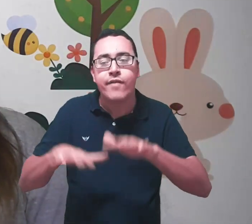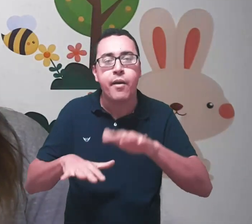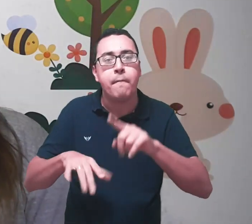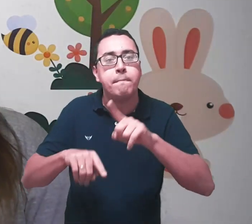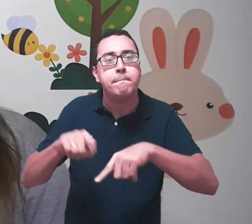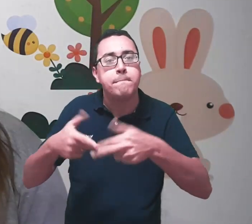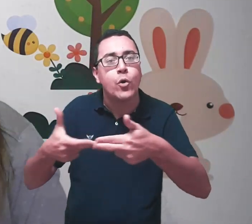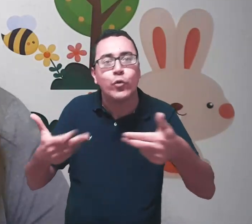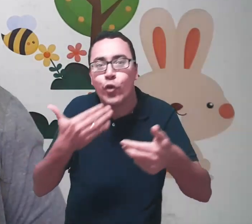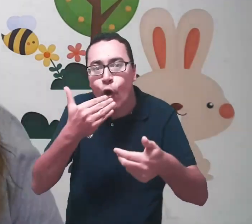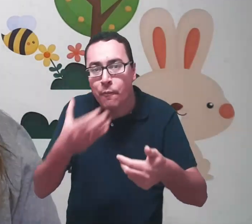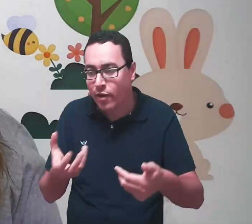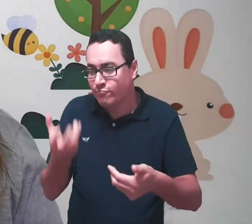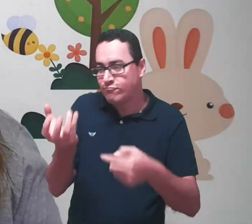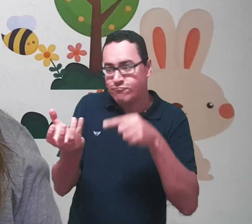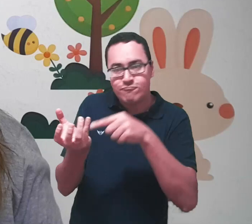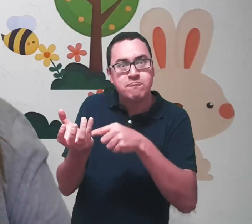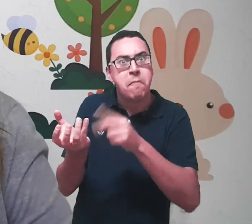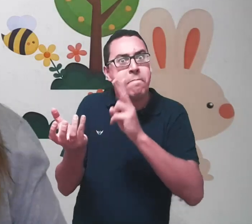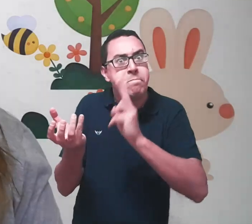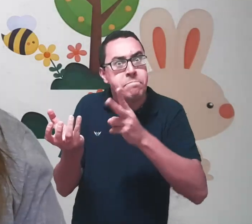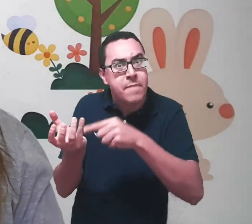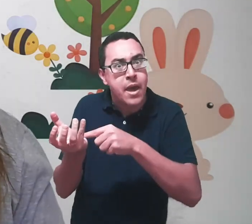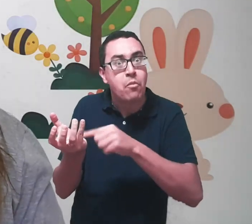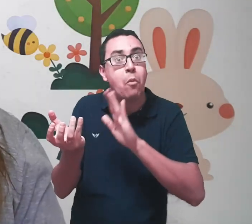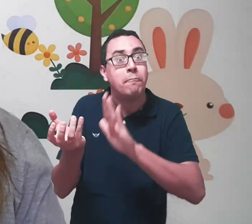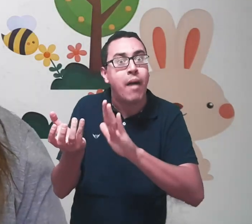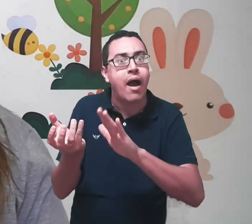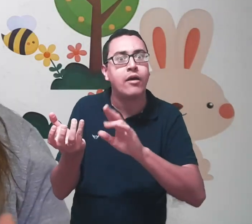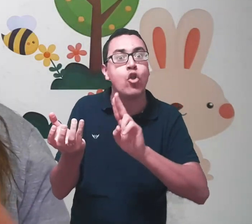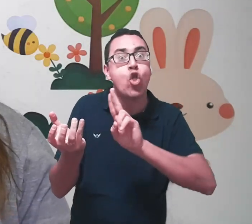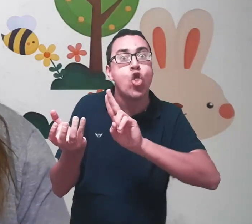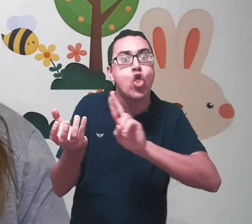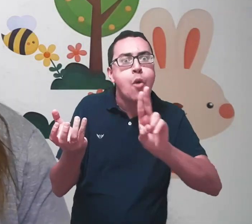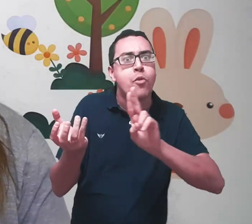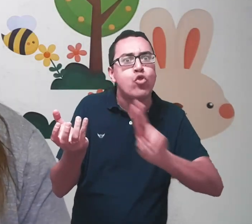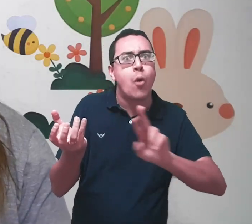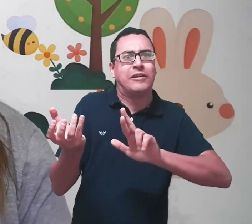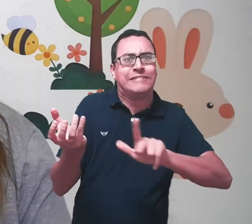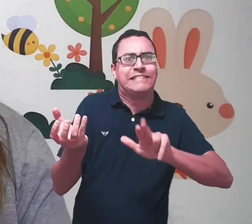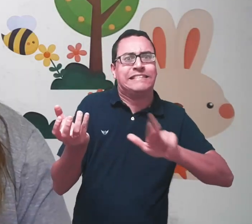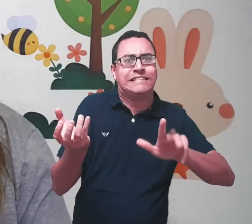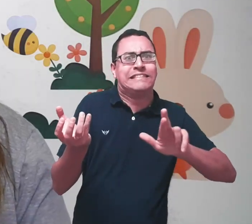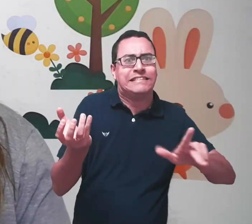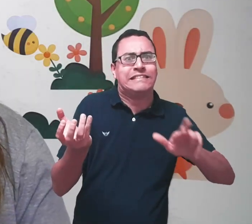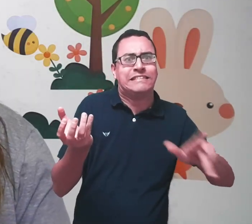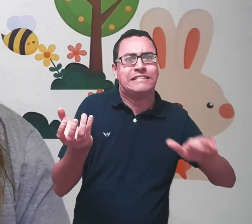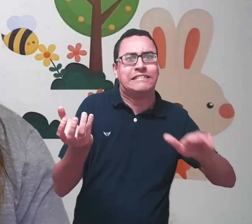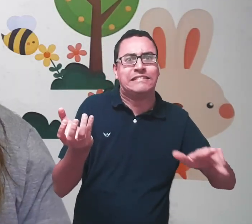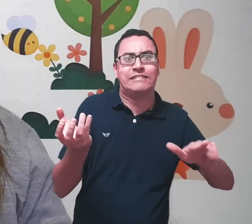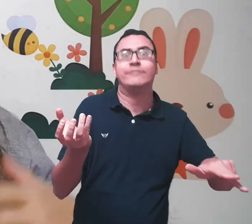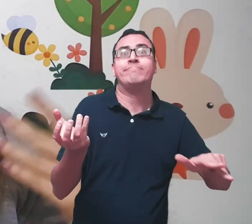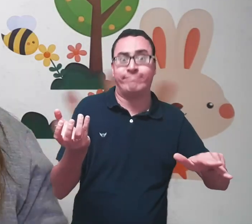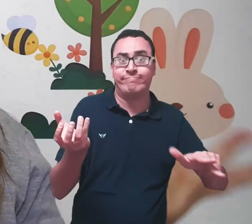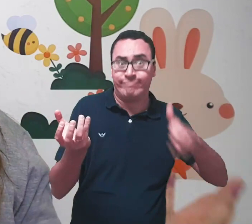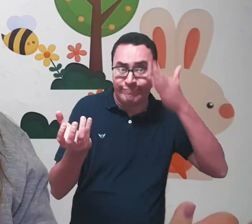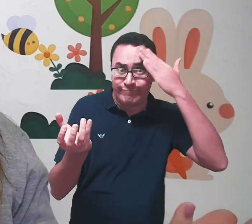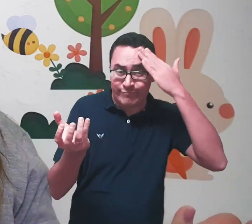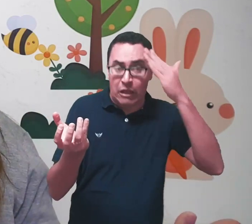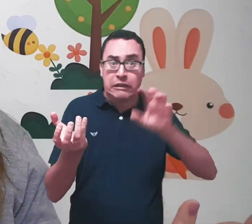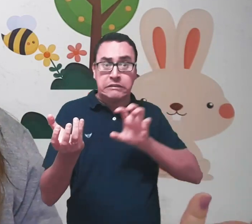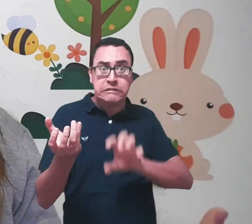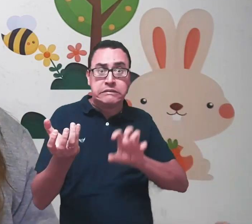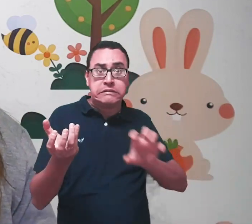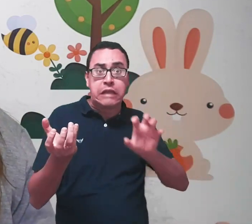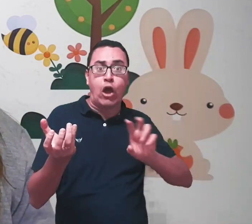alimento muda. O alimento é o mesmo, mesma coisa. Só que aqui é chamado de um jeito, em outro